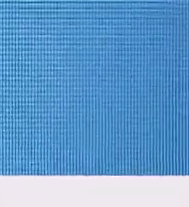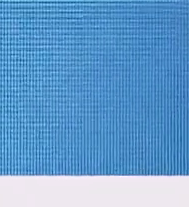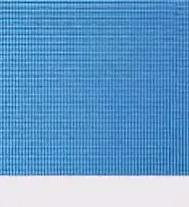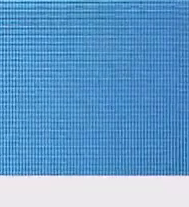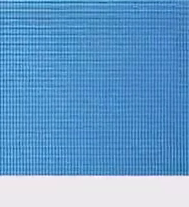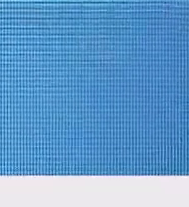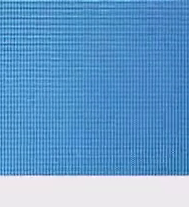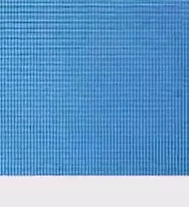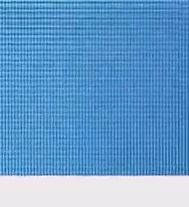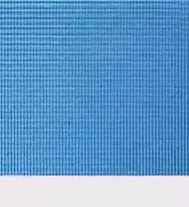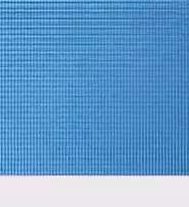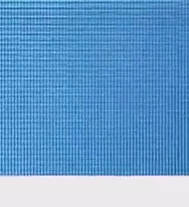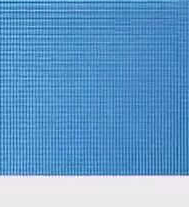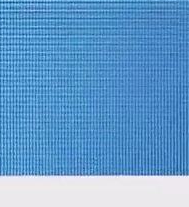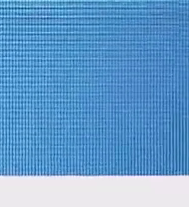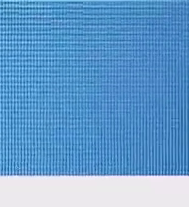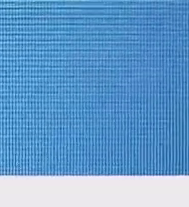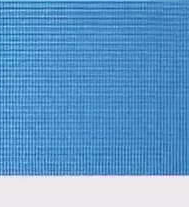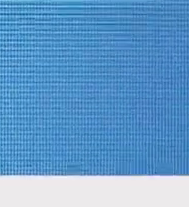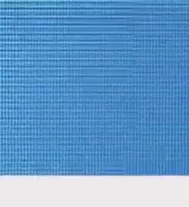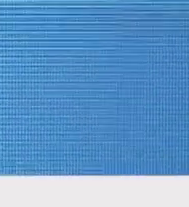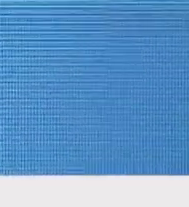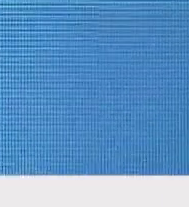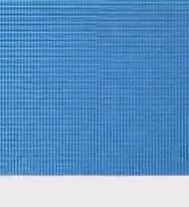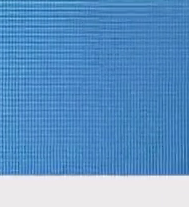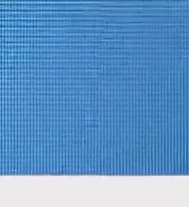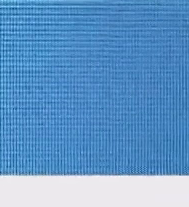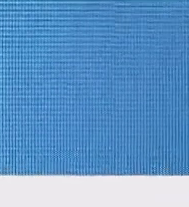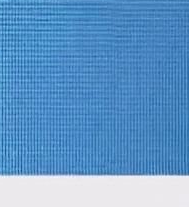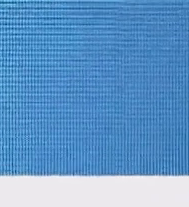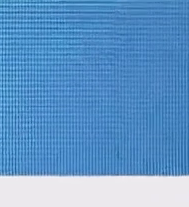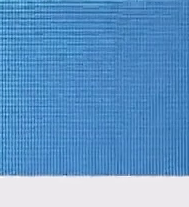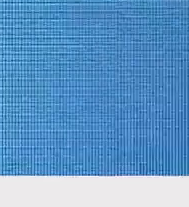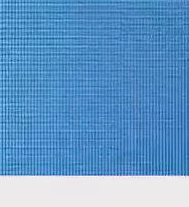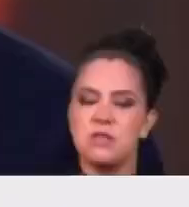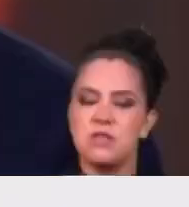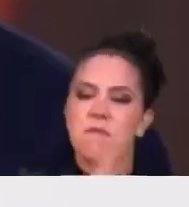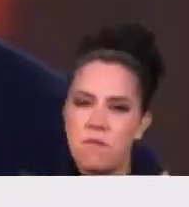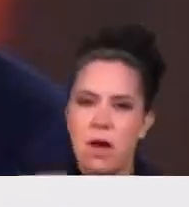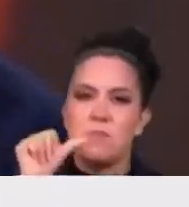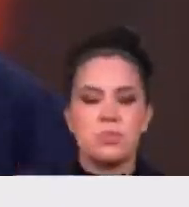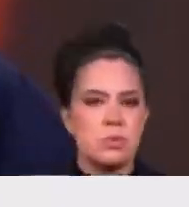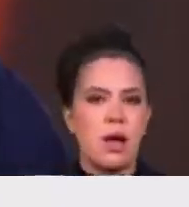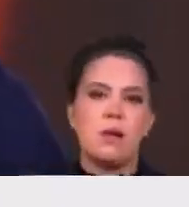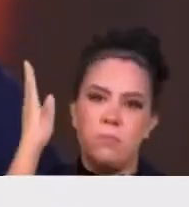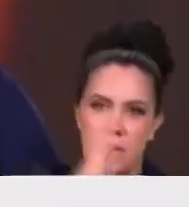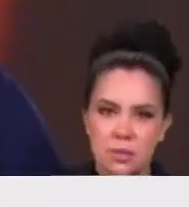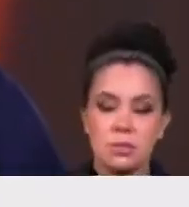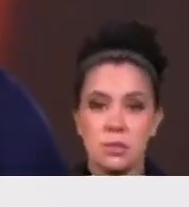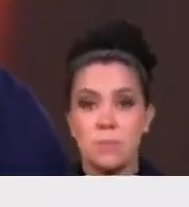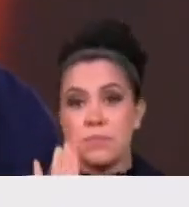ouvir um trecho do que traz então o presidente da república e depois jogar no debate aqui esse lance do mercul Ontem à eu liguei pra